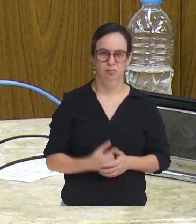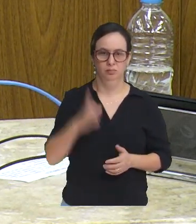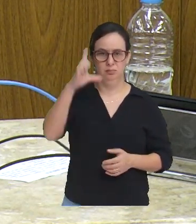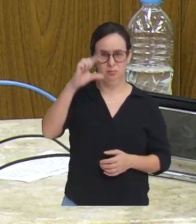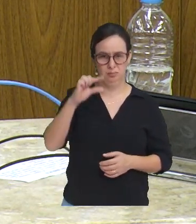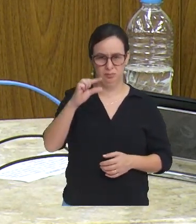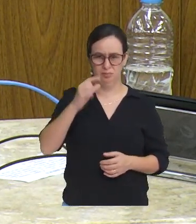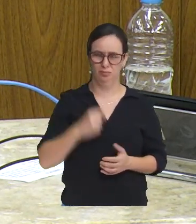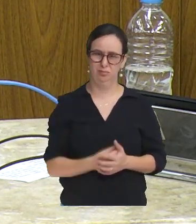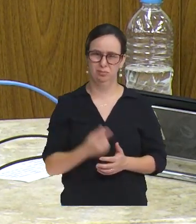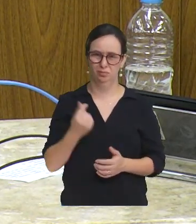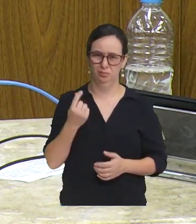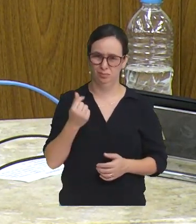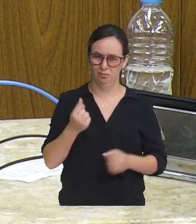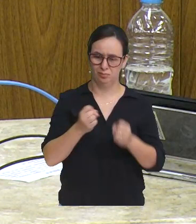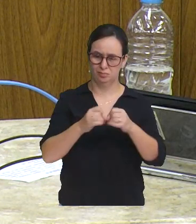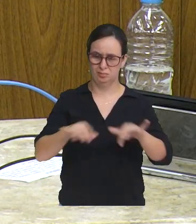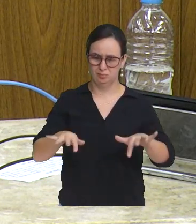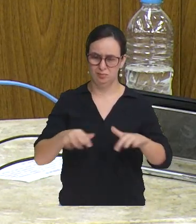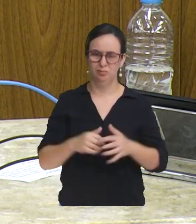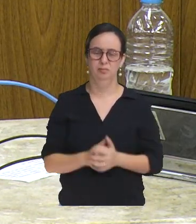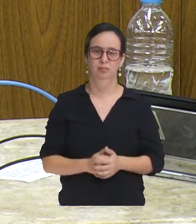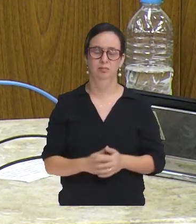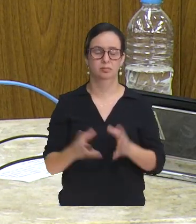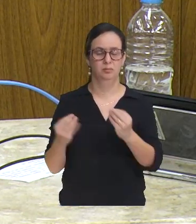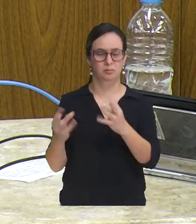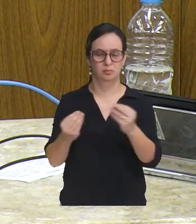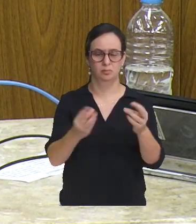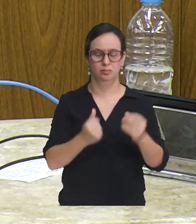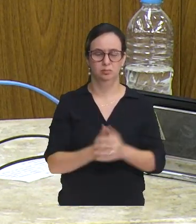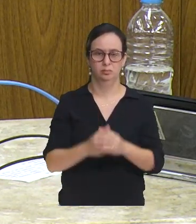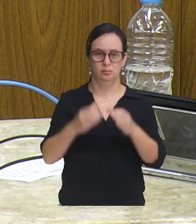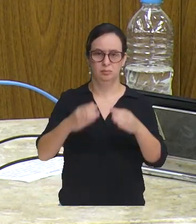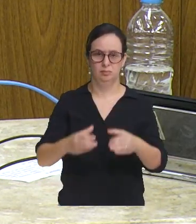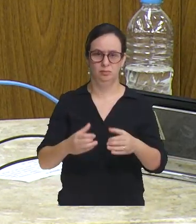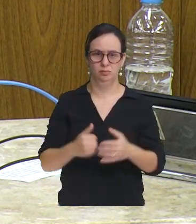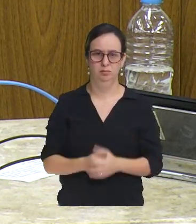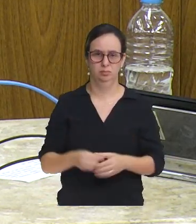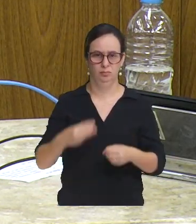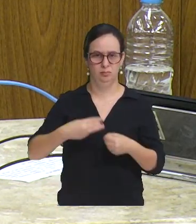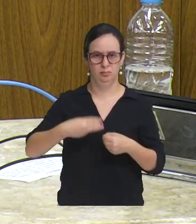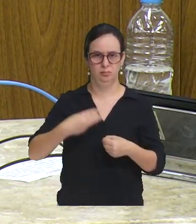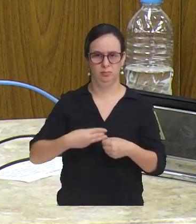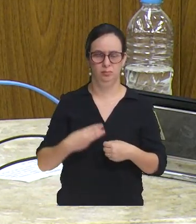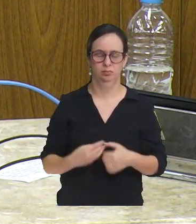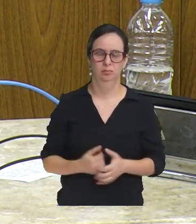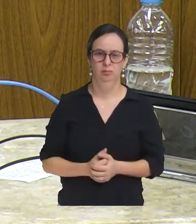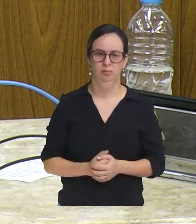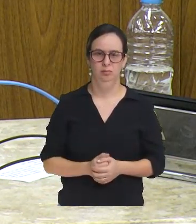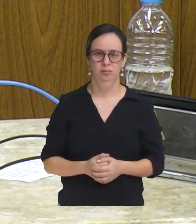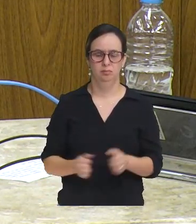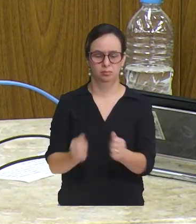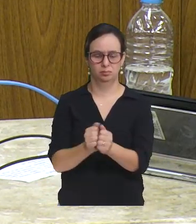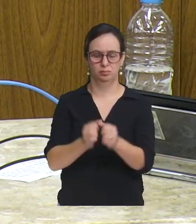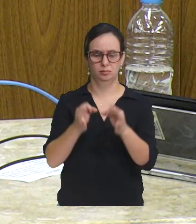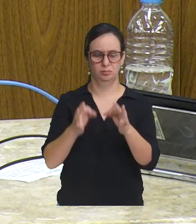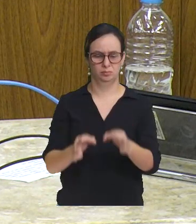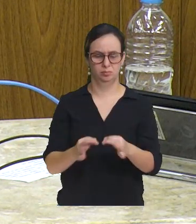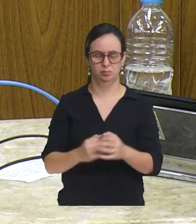várias instituições municipais. E, com certeza, esse projeto será